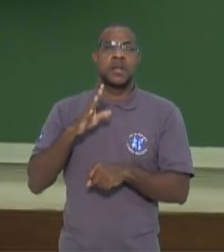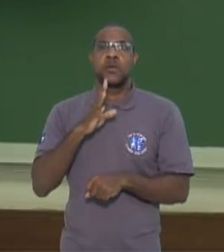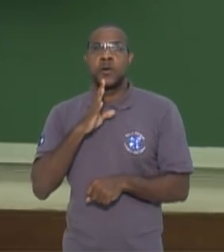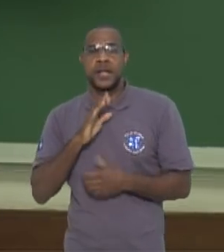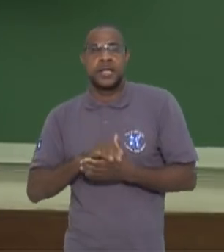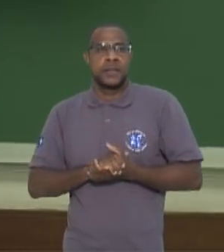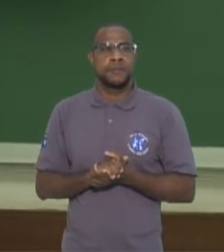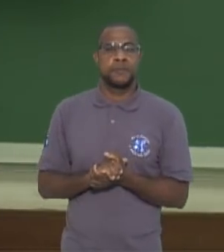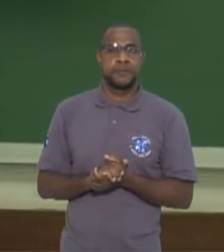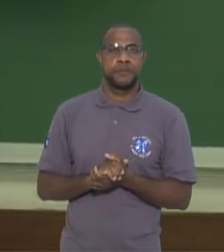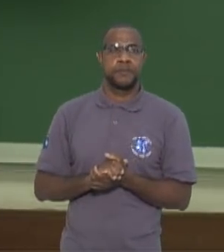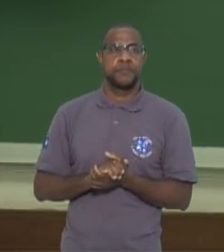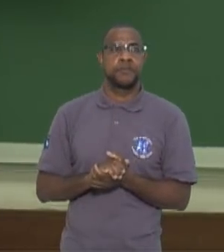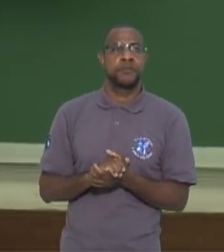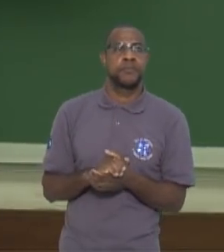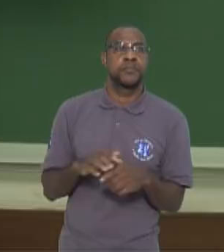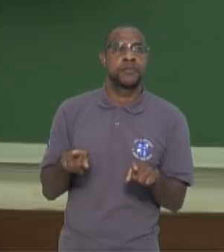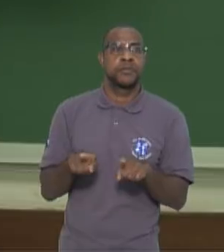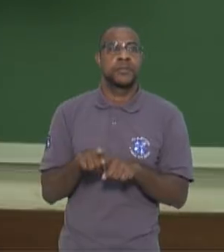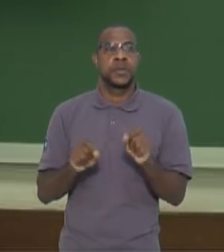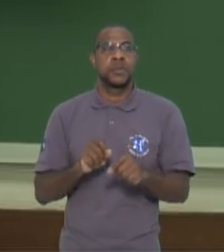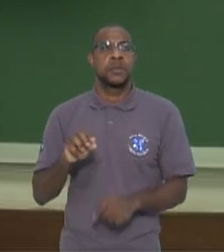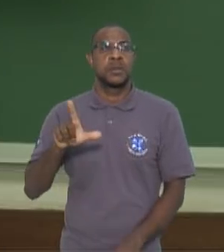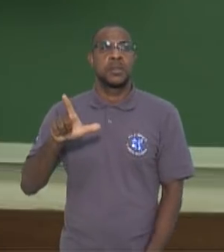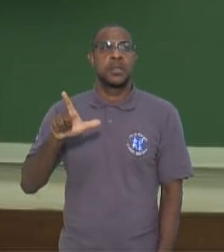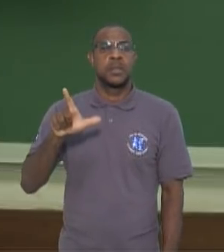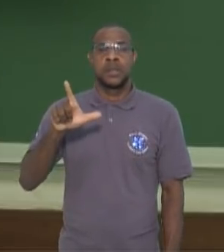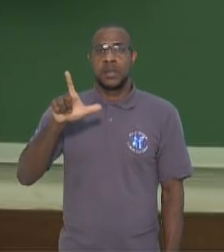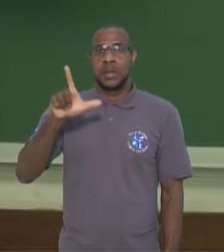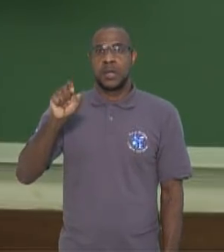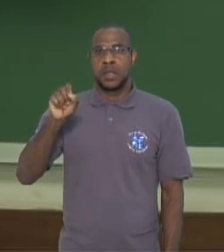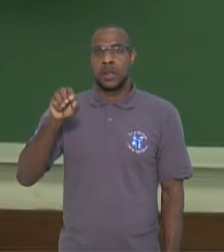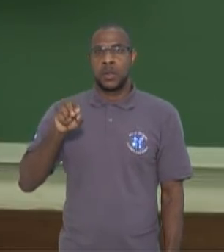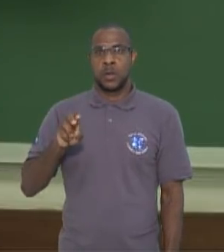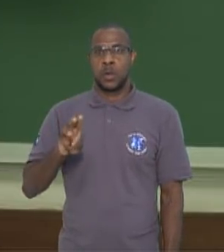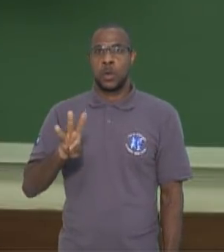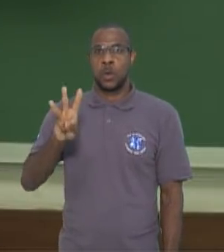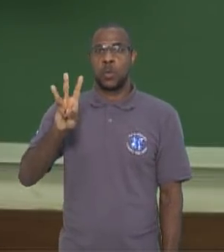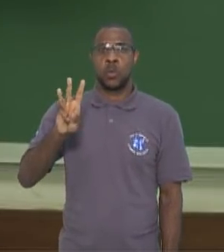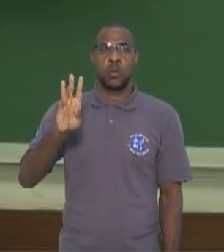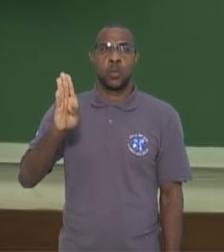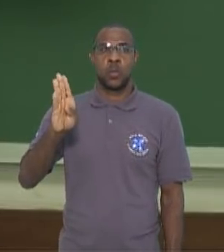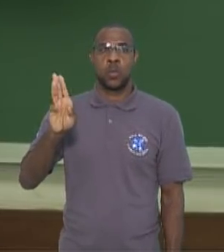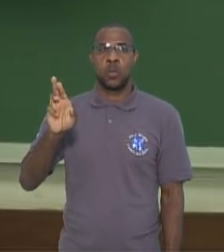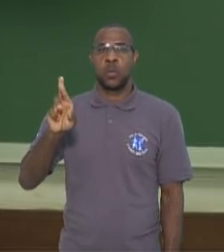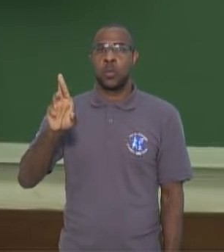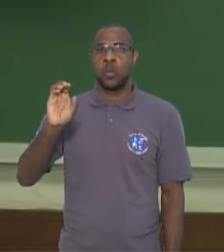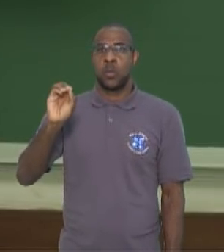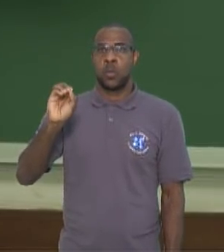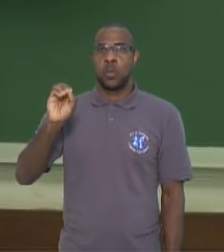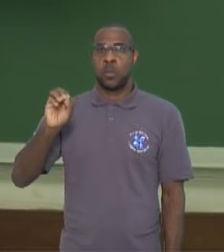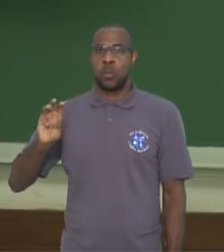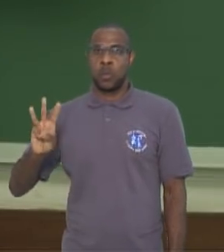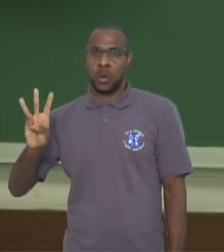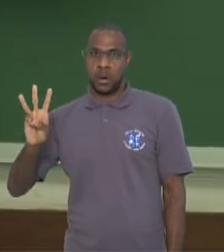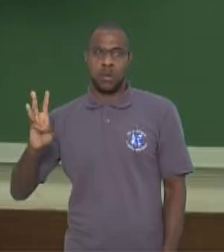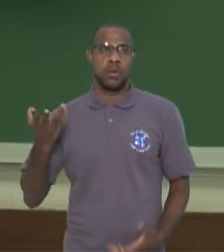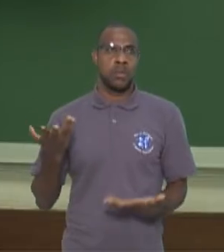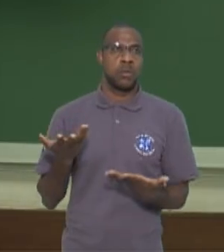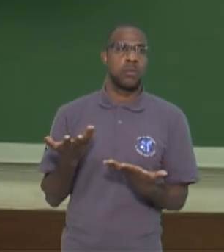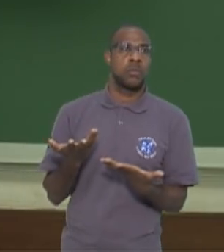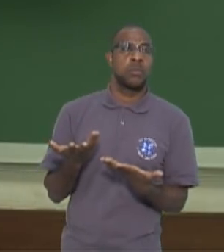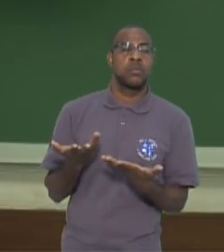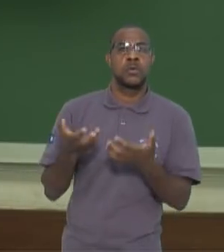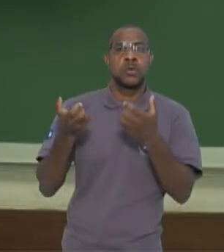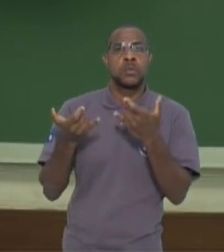Toy Art. A gente vai falar sobre Lowbrow, que é um movimento que eu resolvi trazer porque ele também